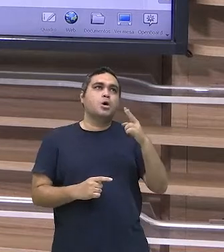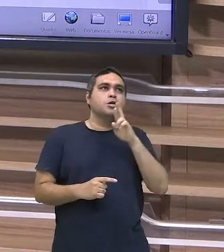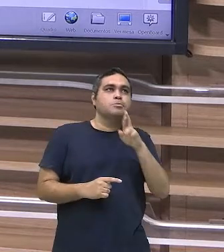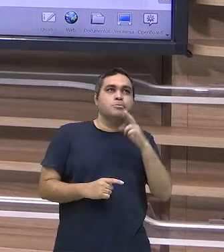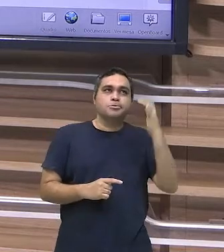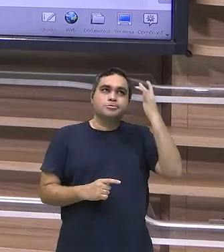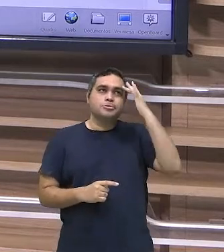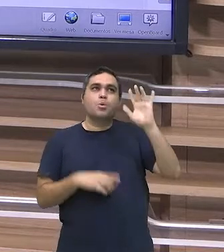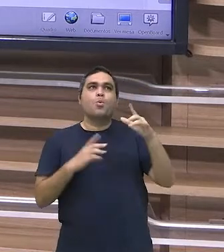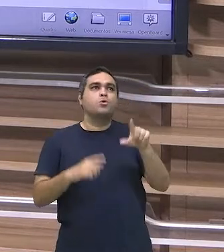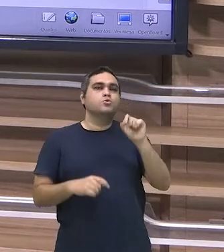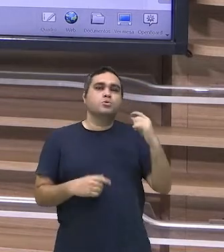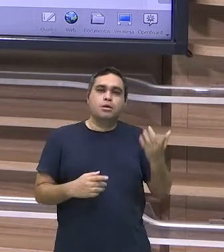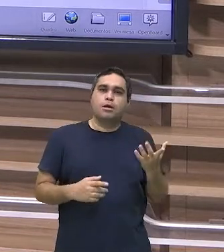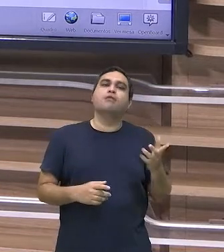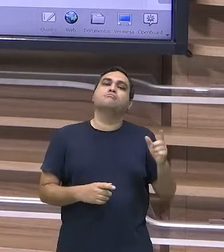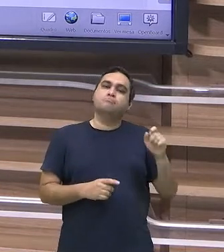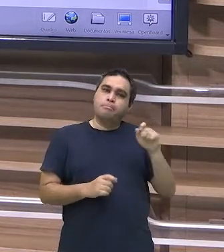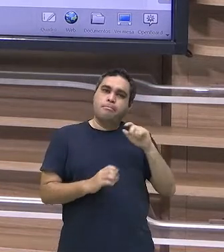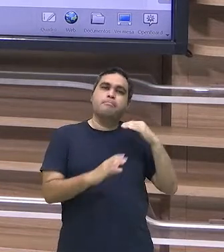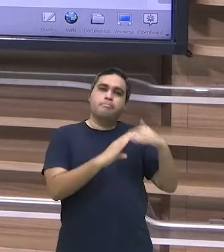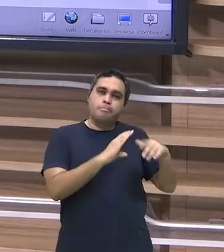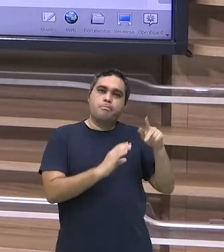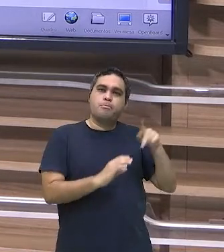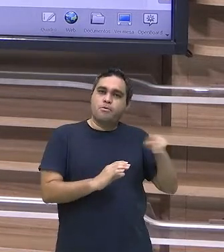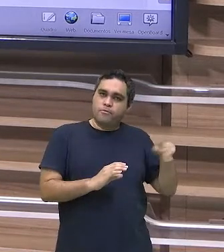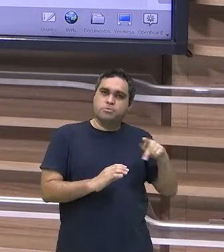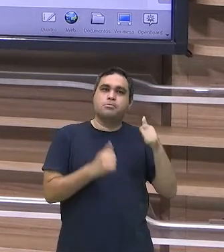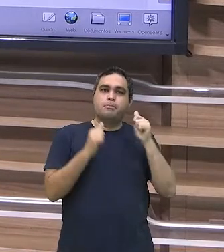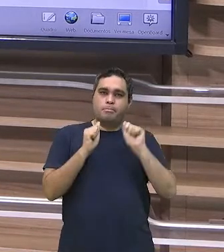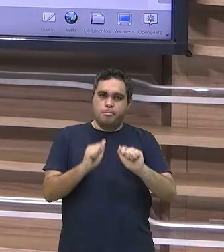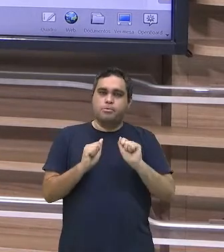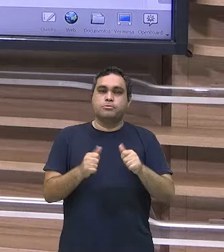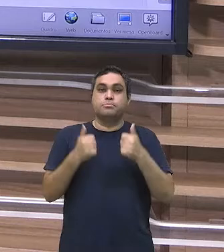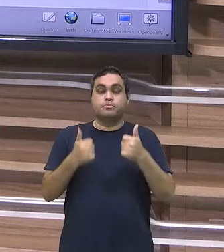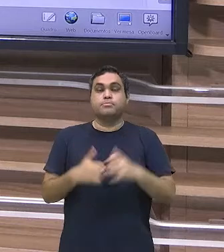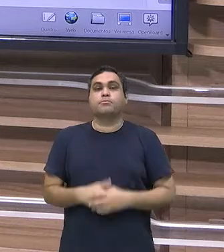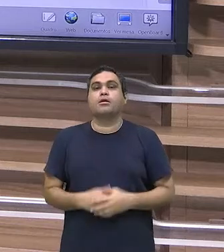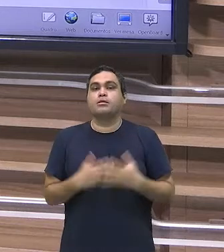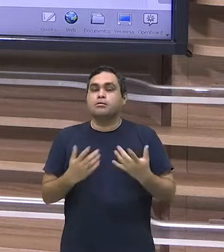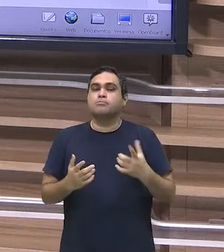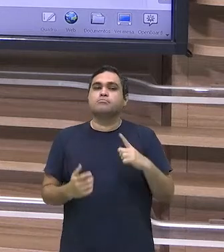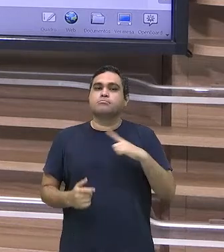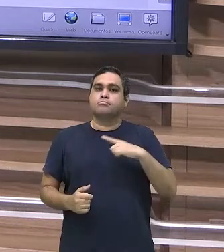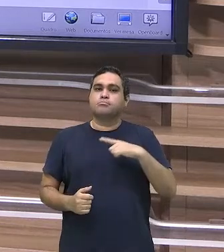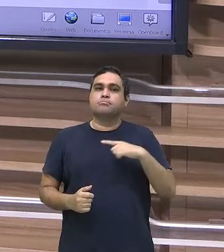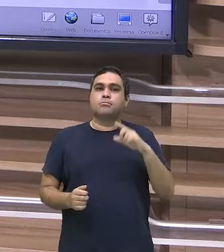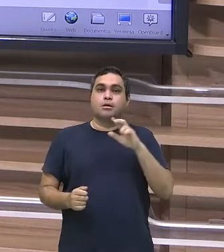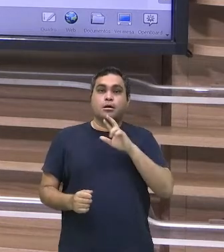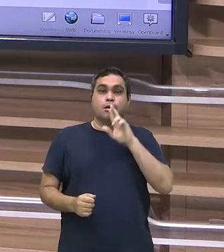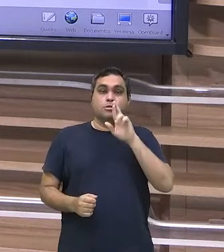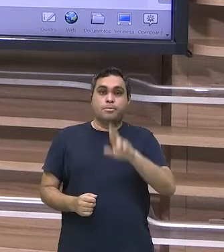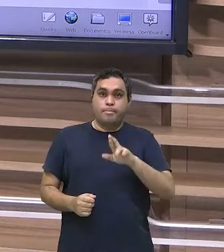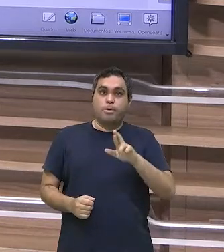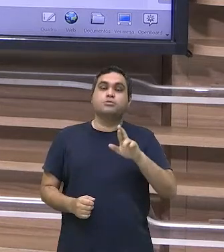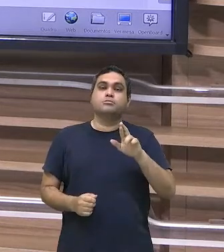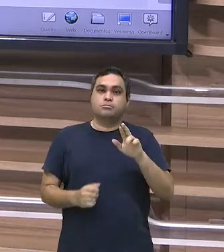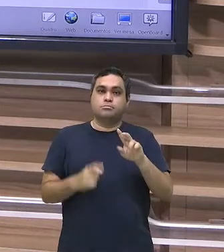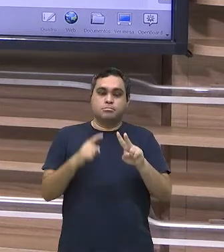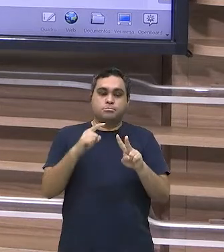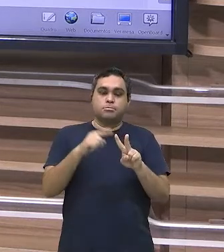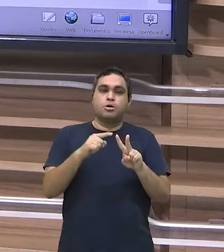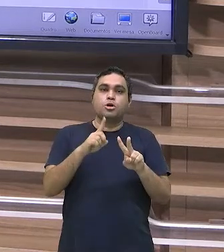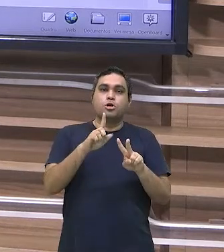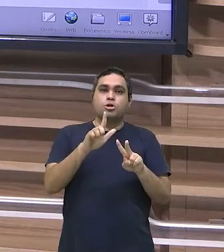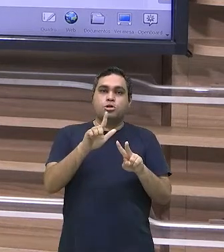com os professores que estão aí acompanhando, tá bom? Então, a gente tem aí 2 respostas, né? Do Luiz, ele respondeu